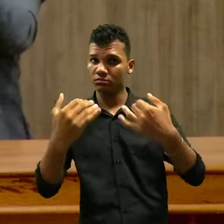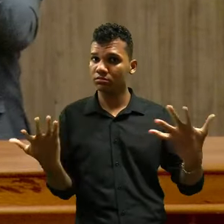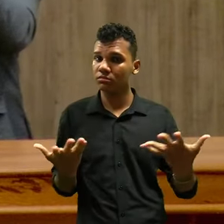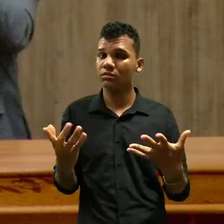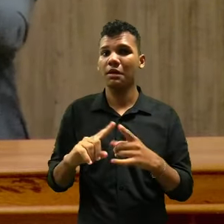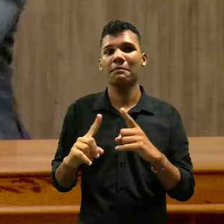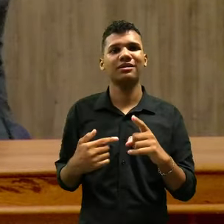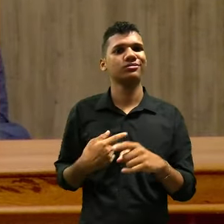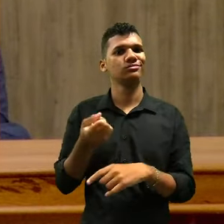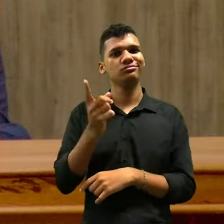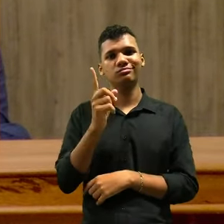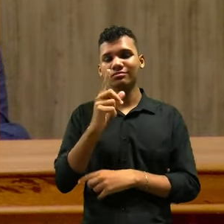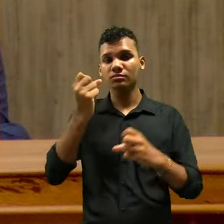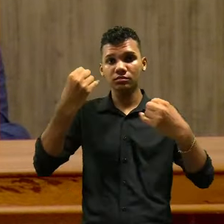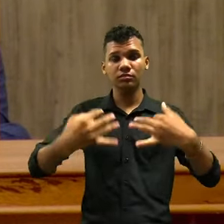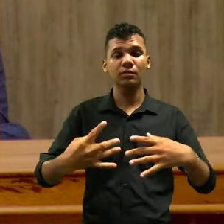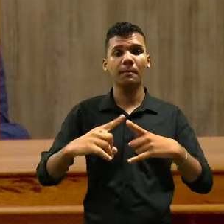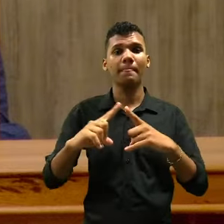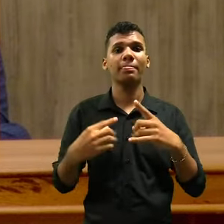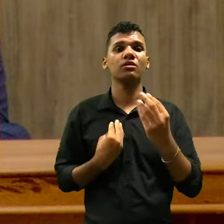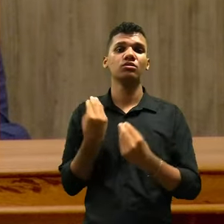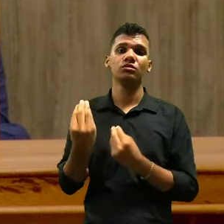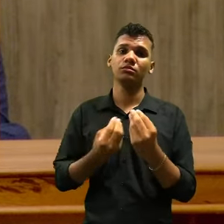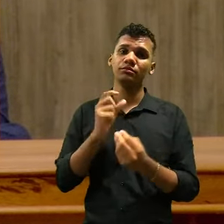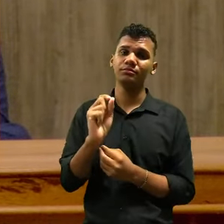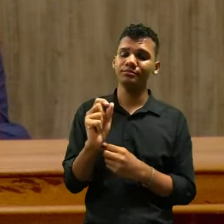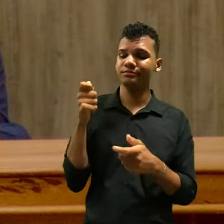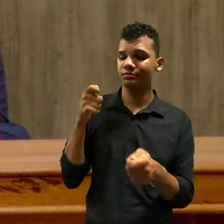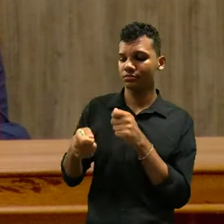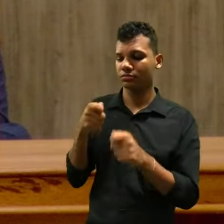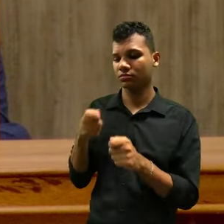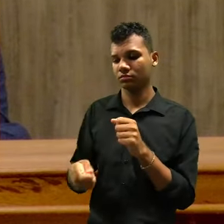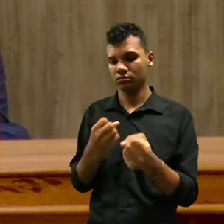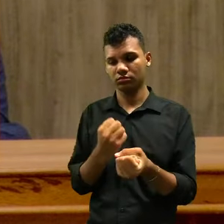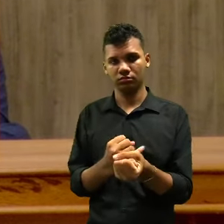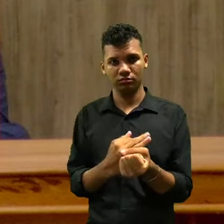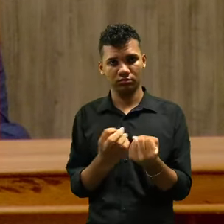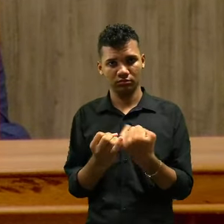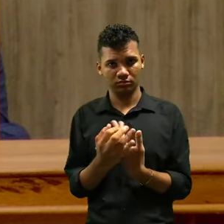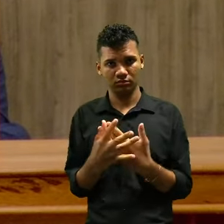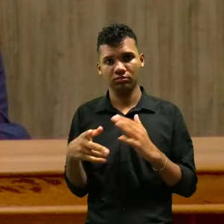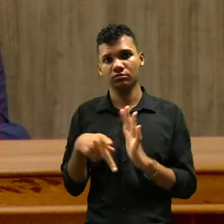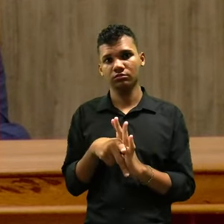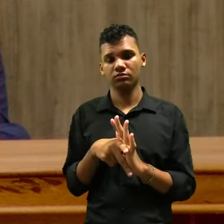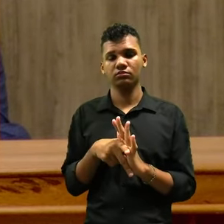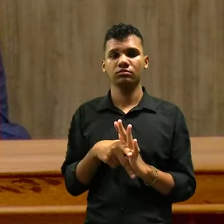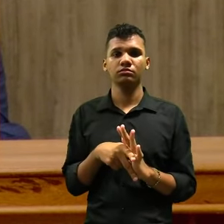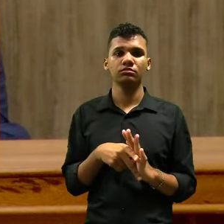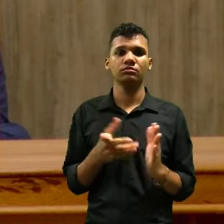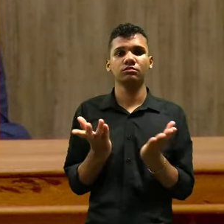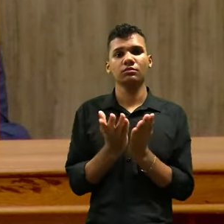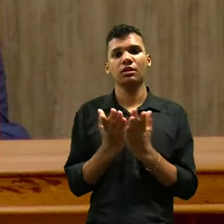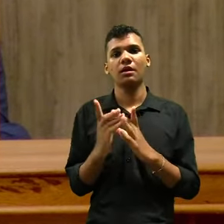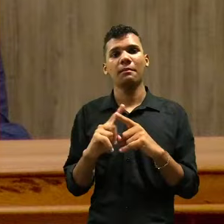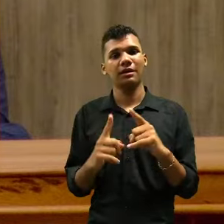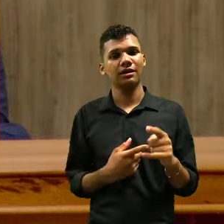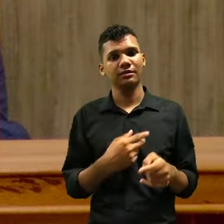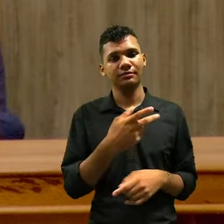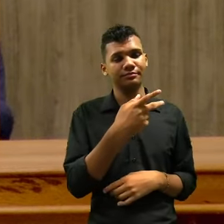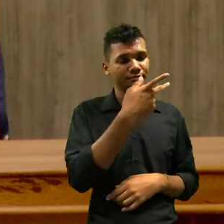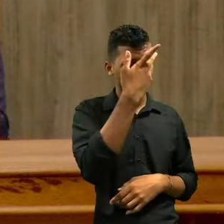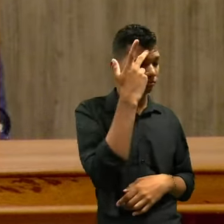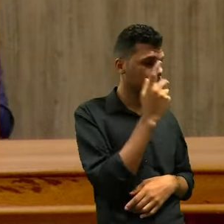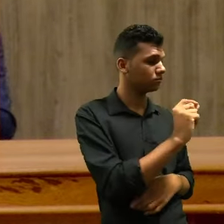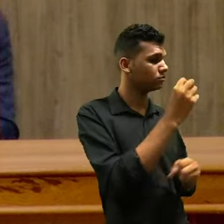e não expliquei e como é que se trabalha a emoção de um crente agora sim porque tem irmão que diz quando eu digo assim